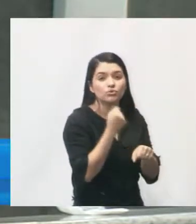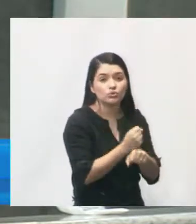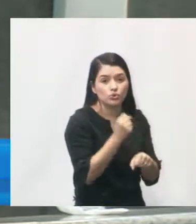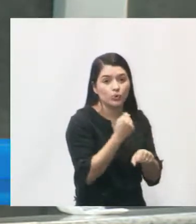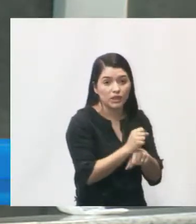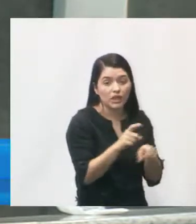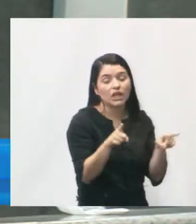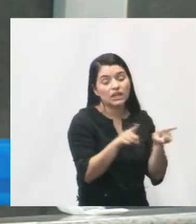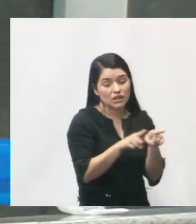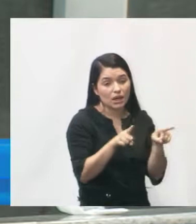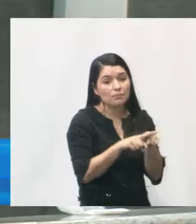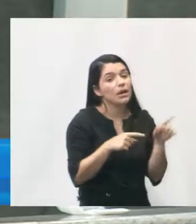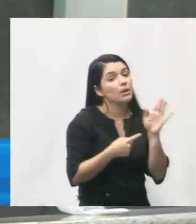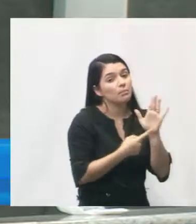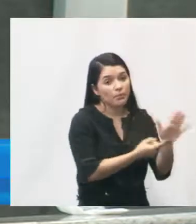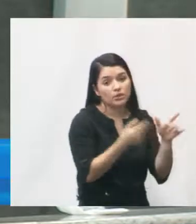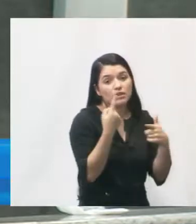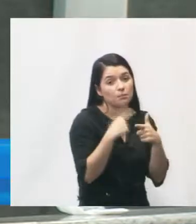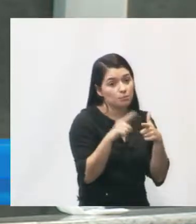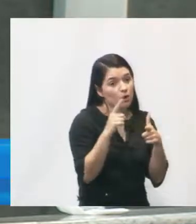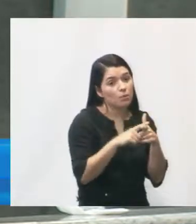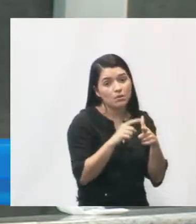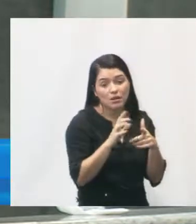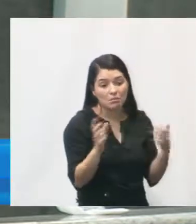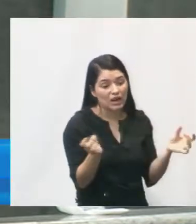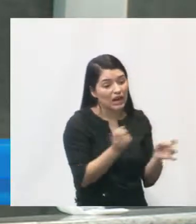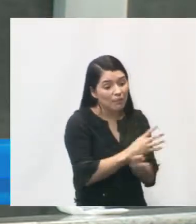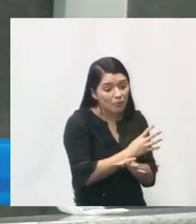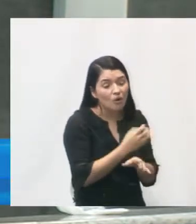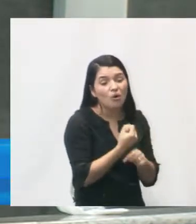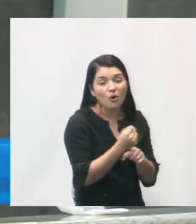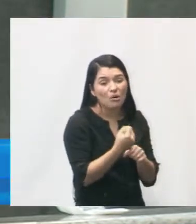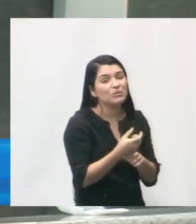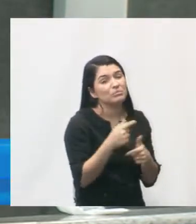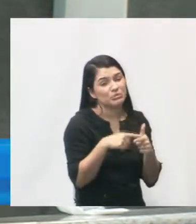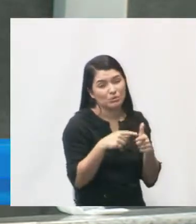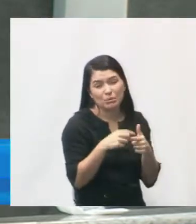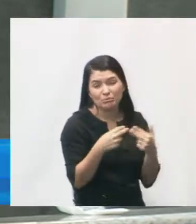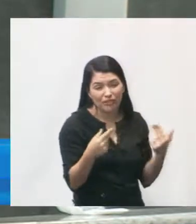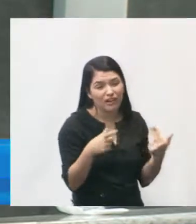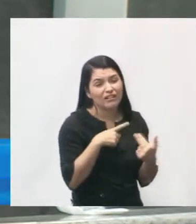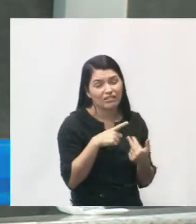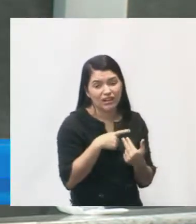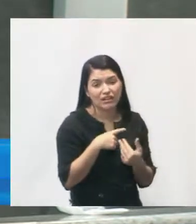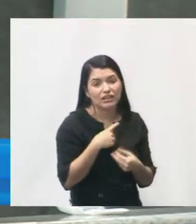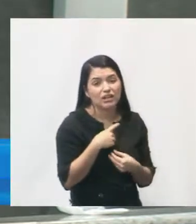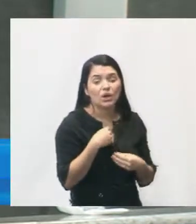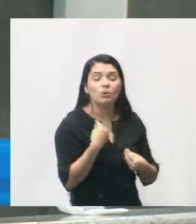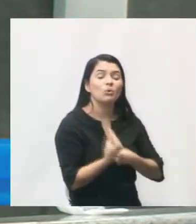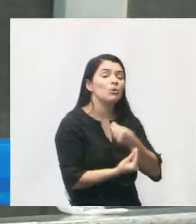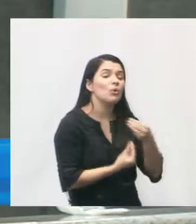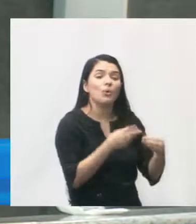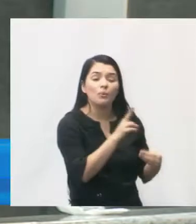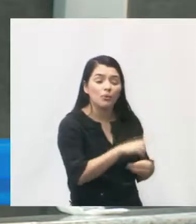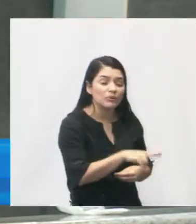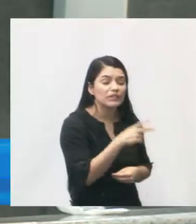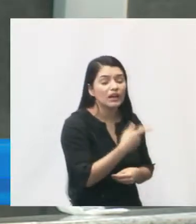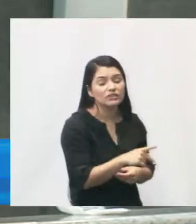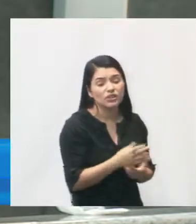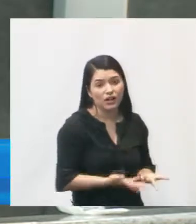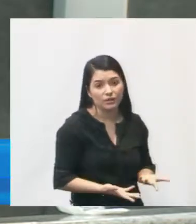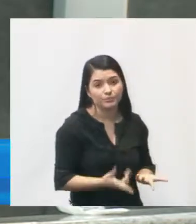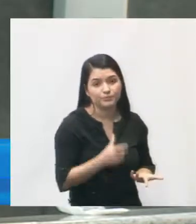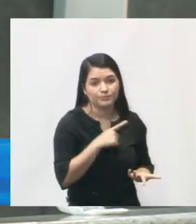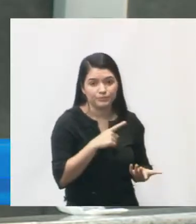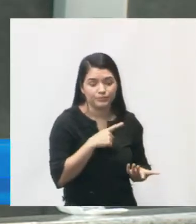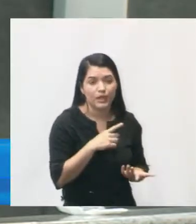ele mostra-se um problema pós-obra. Como ocupar aquilo tudo? Nós temos lá